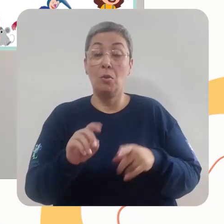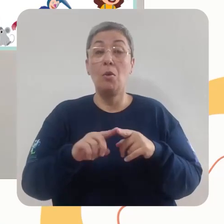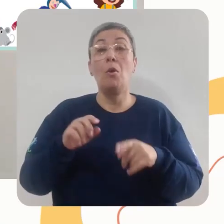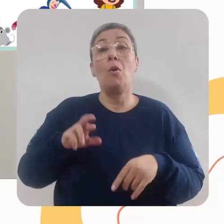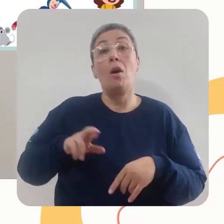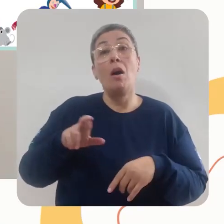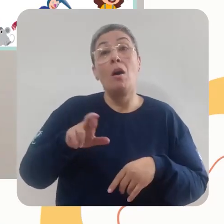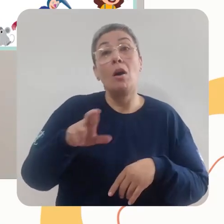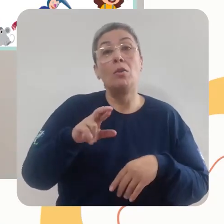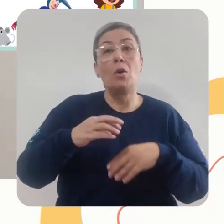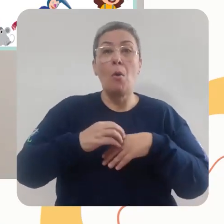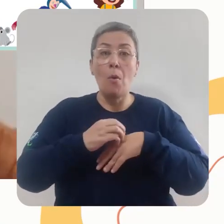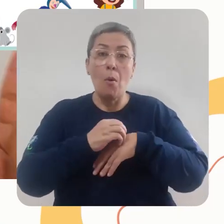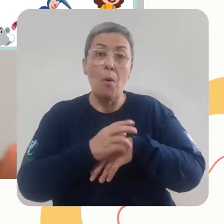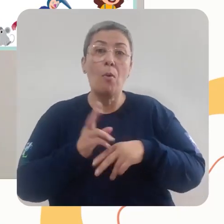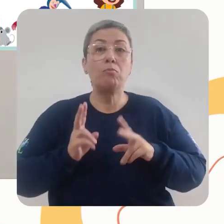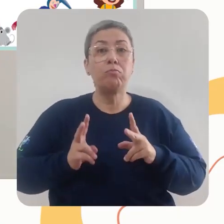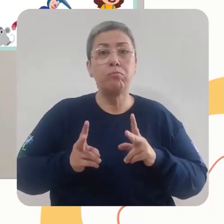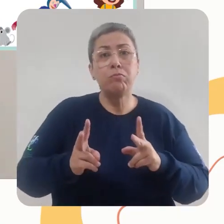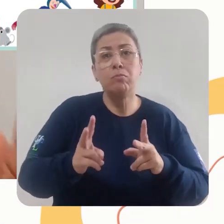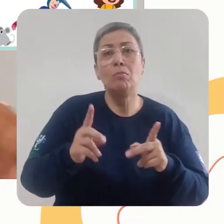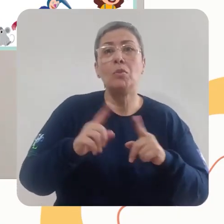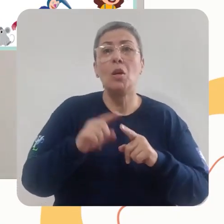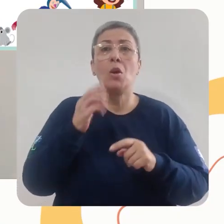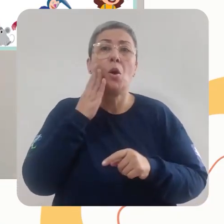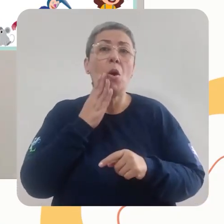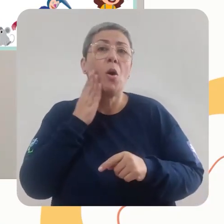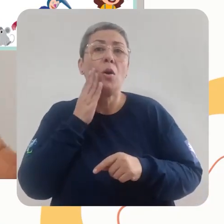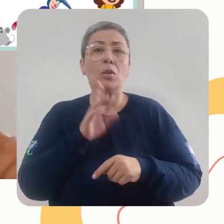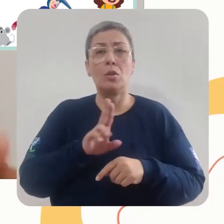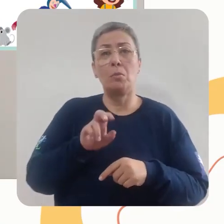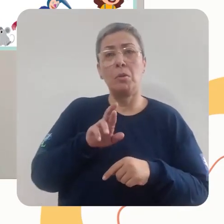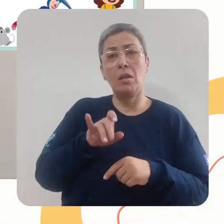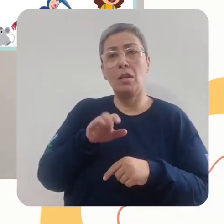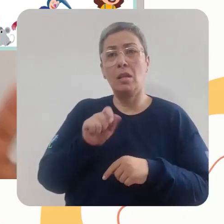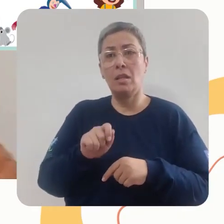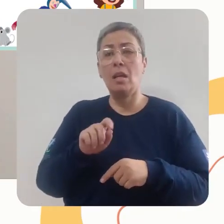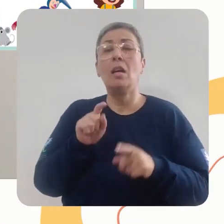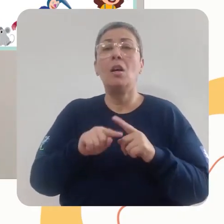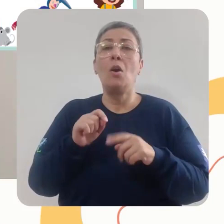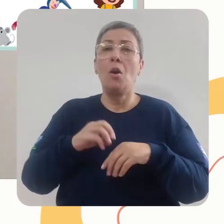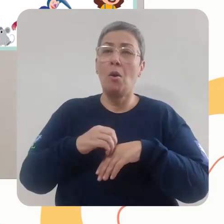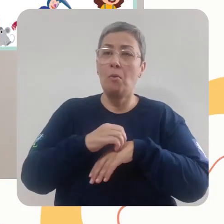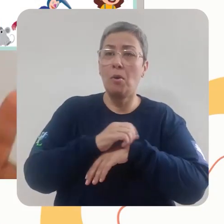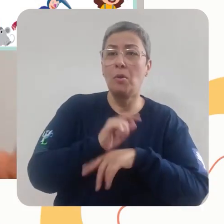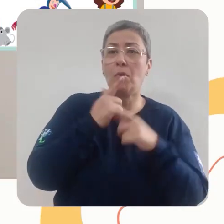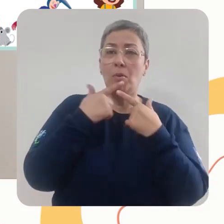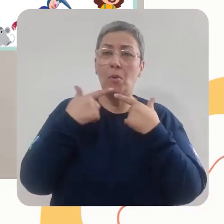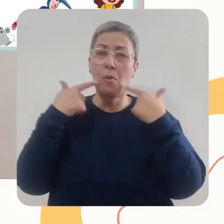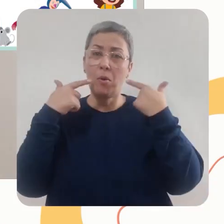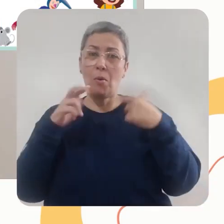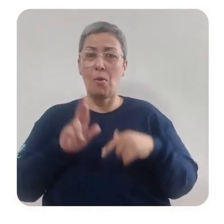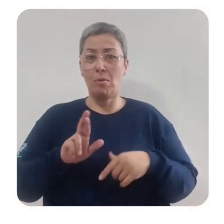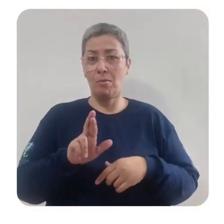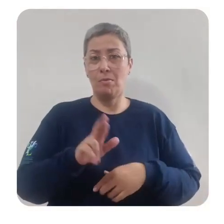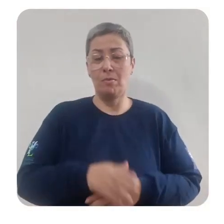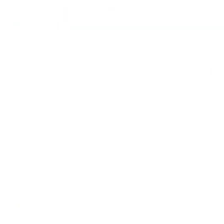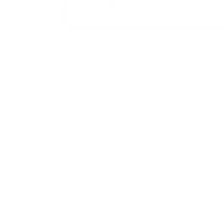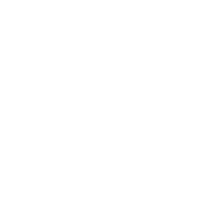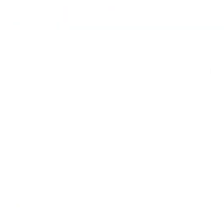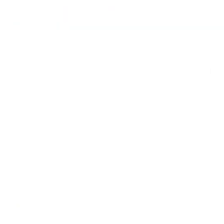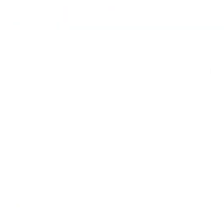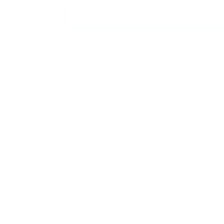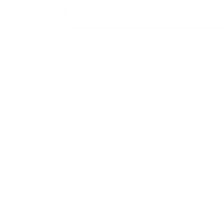O rato a roer roía. E a Rosa Rita Ramalho, do rato a roer, se ria.